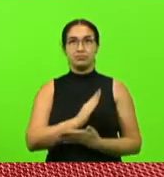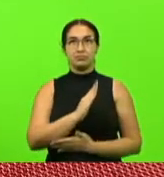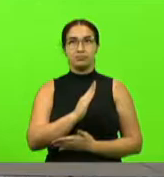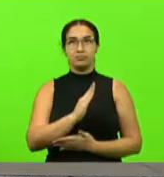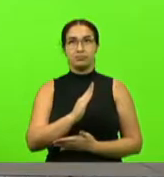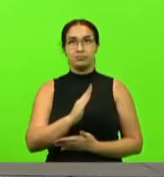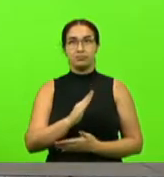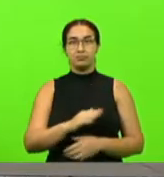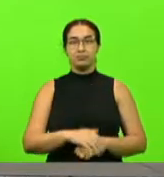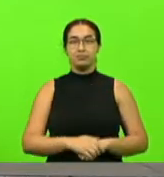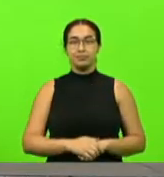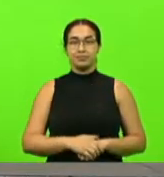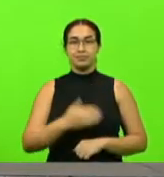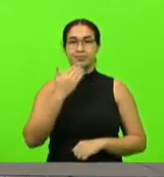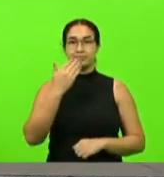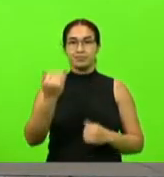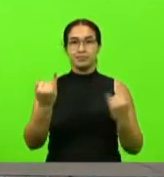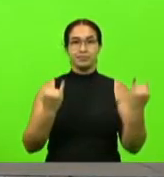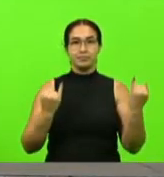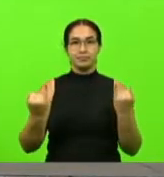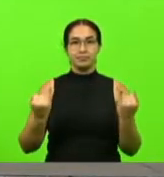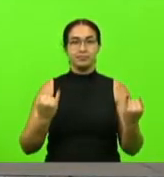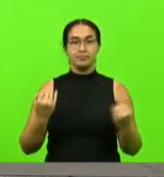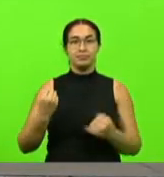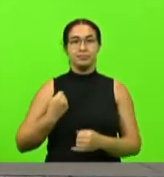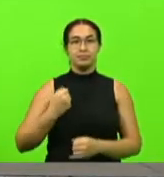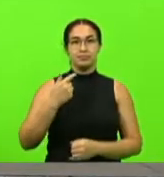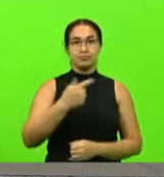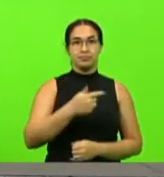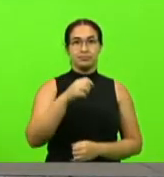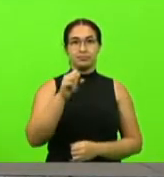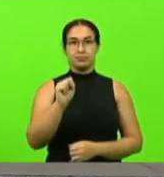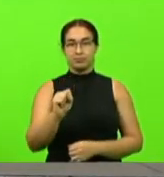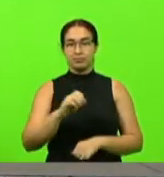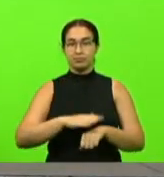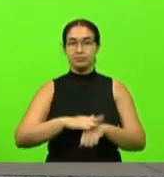Aprovado. Pedido de informações, número 78, autor,